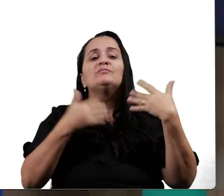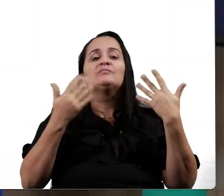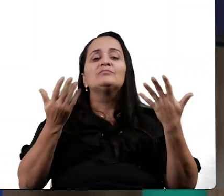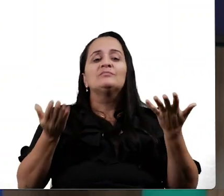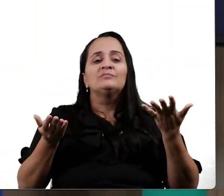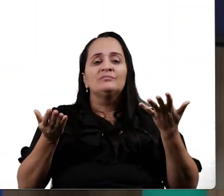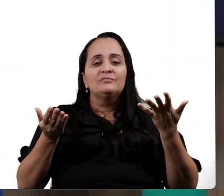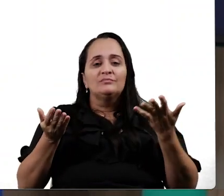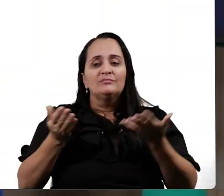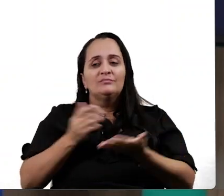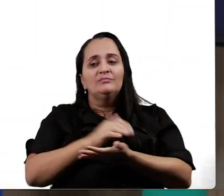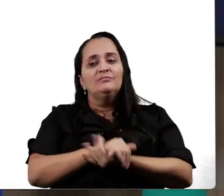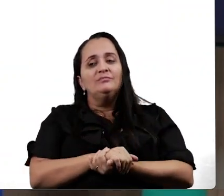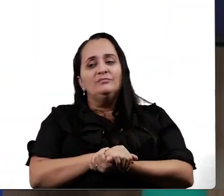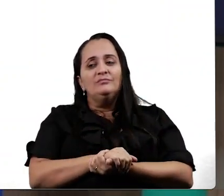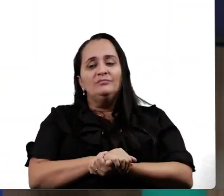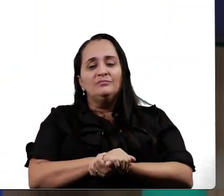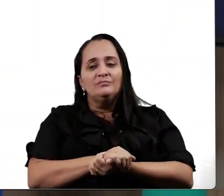igual